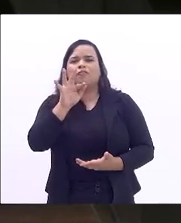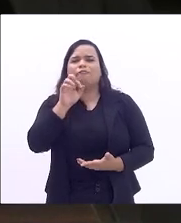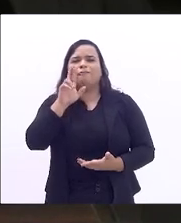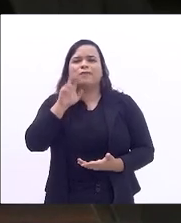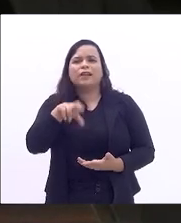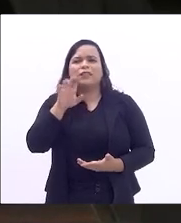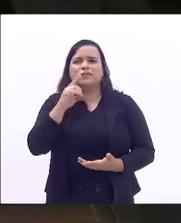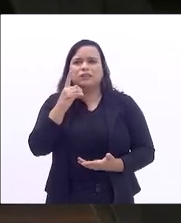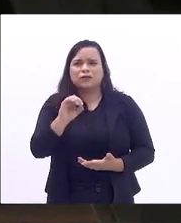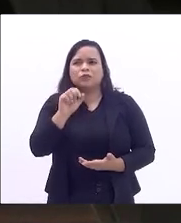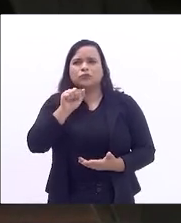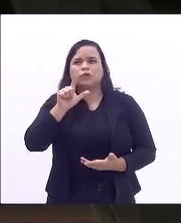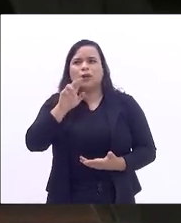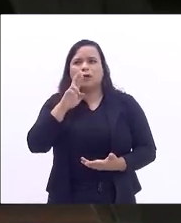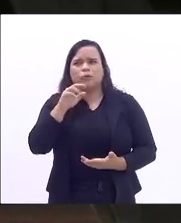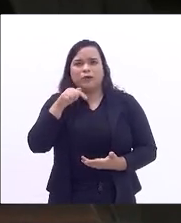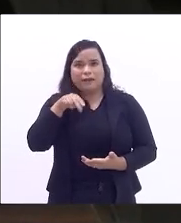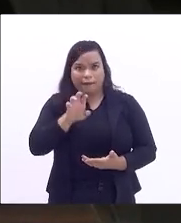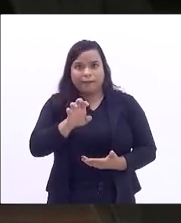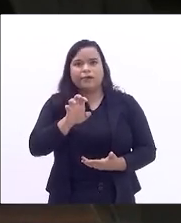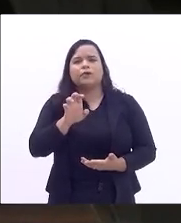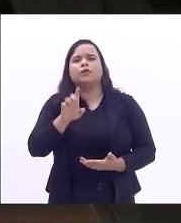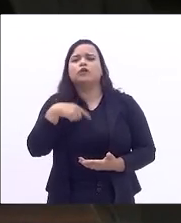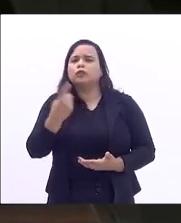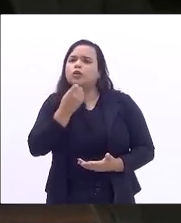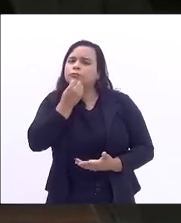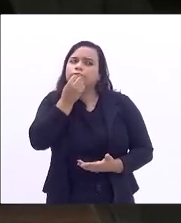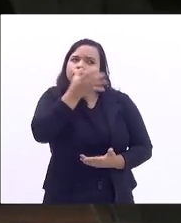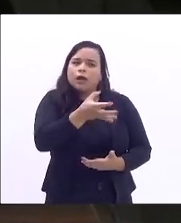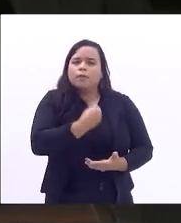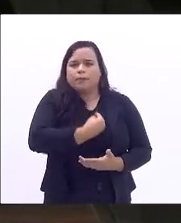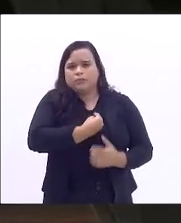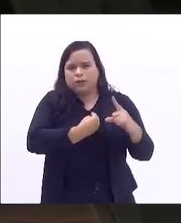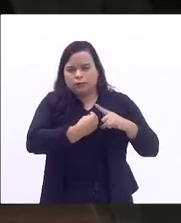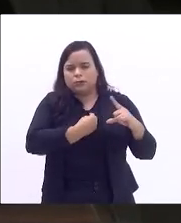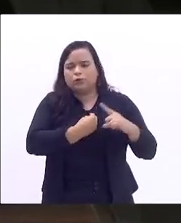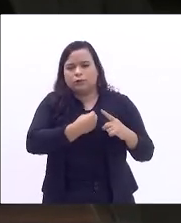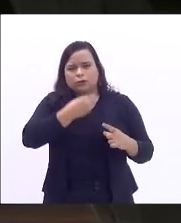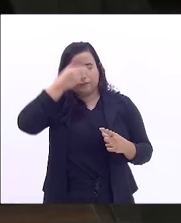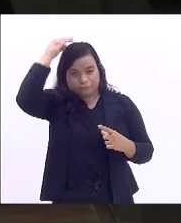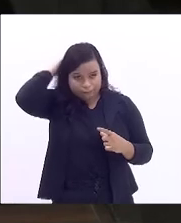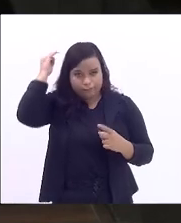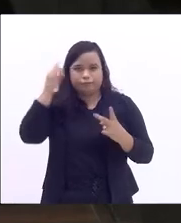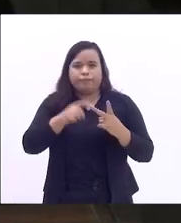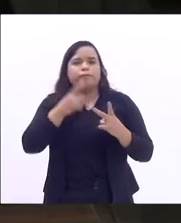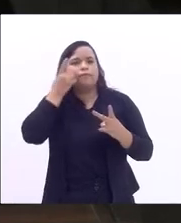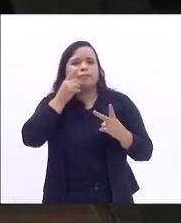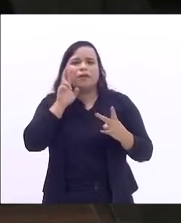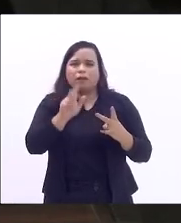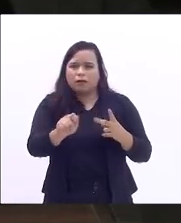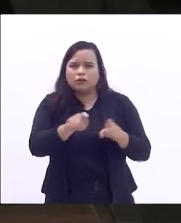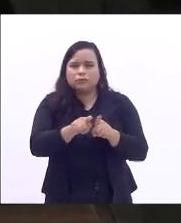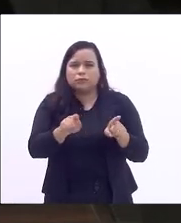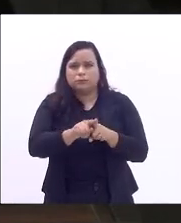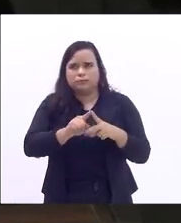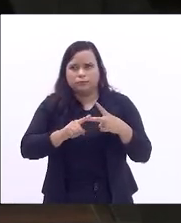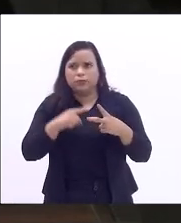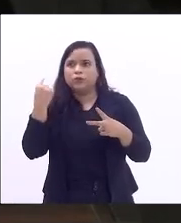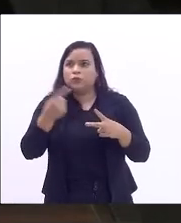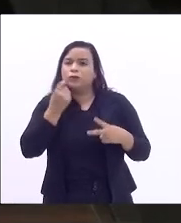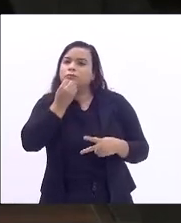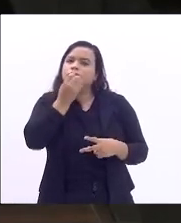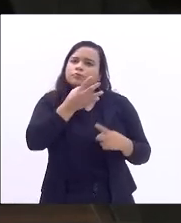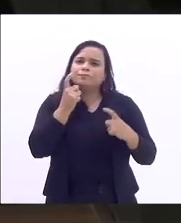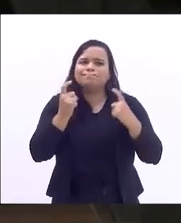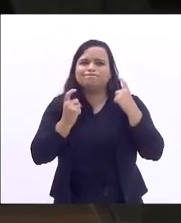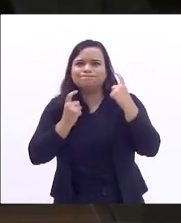externamos nessa reunião se encontrava presente Deputado Márcio Pacheco e deputado Rodrigo Amorim em que externamos a nossa